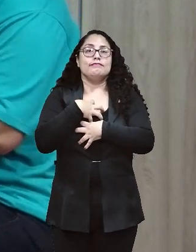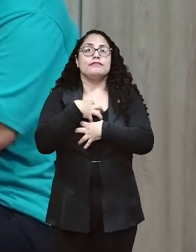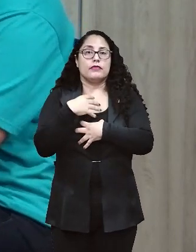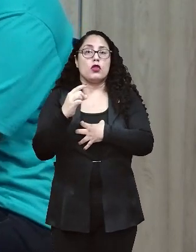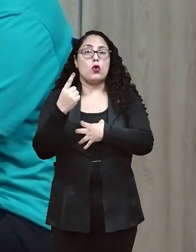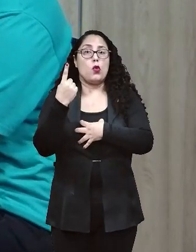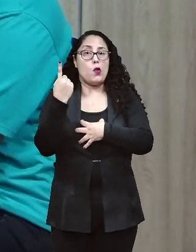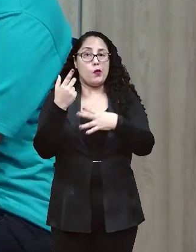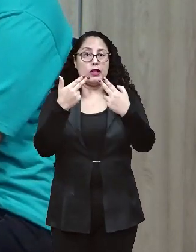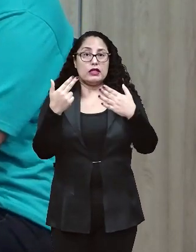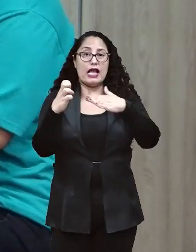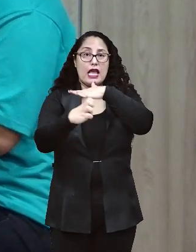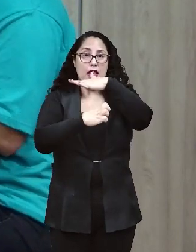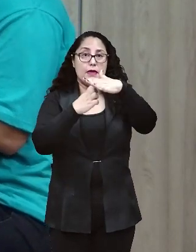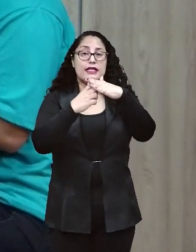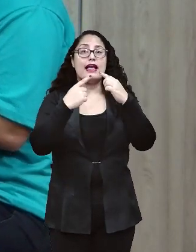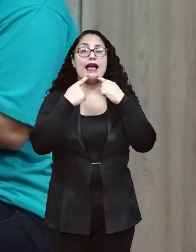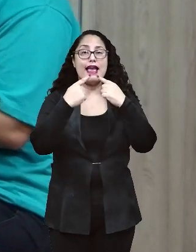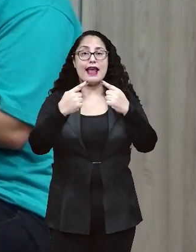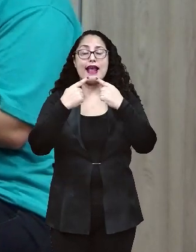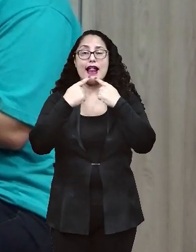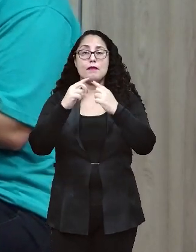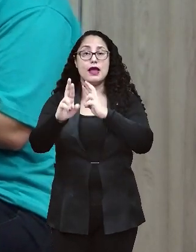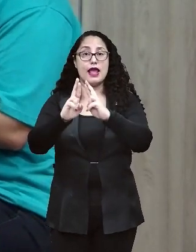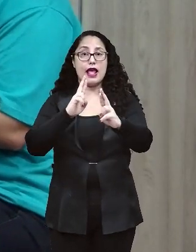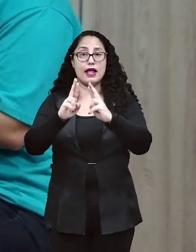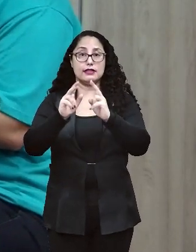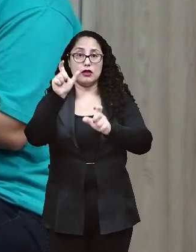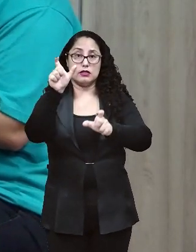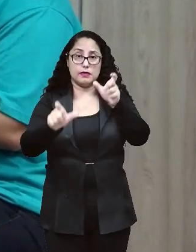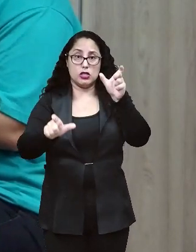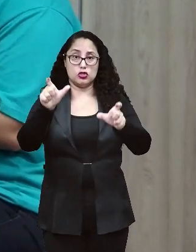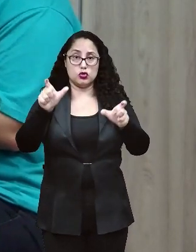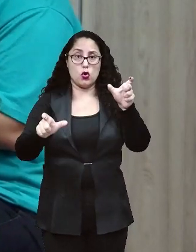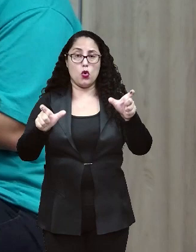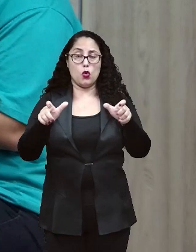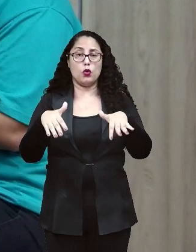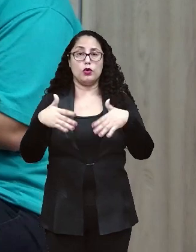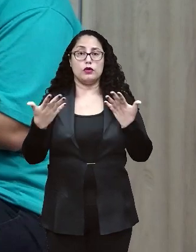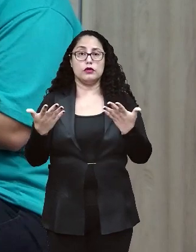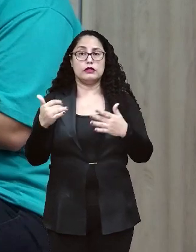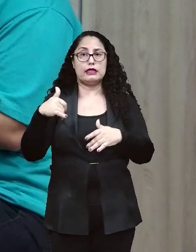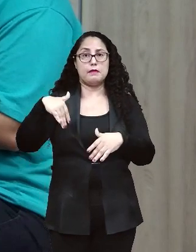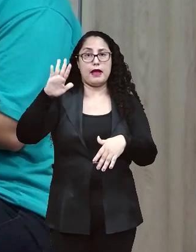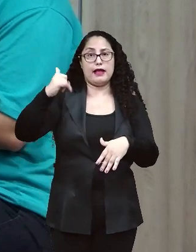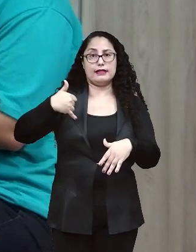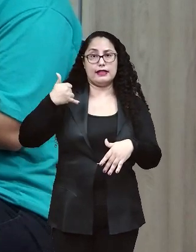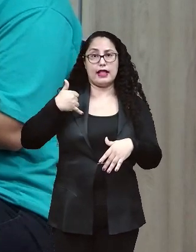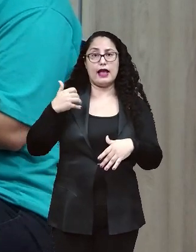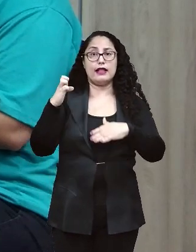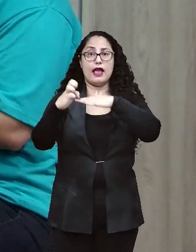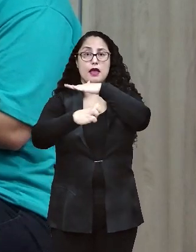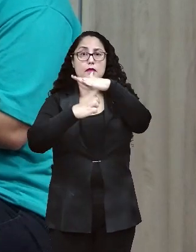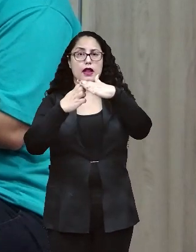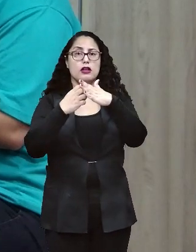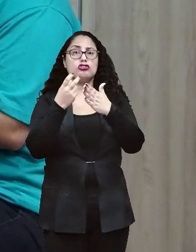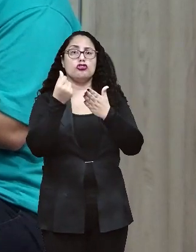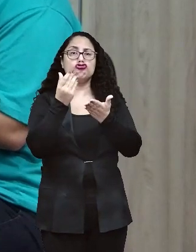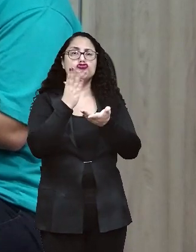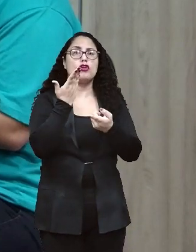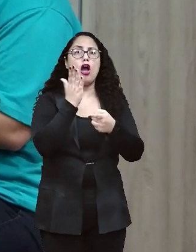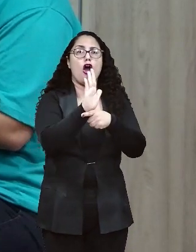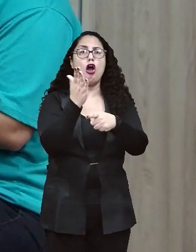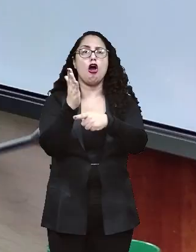coisas que as empresas às vezes reclamam, né, com relação às pessoas, né, de mais idade nas empresas, é a questão dos benefícios,